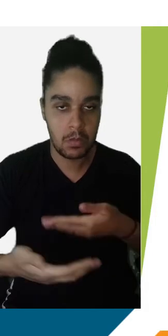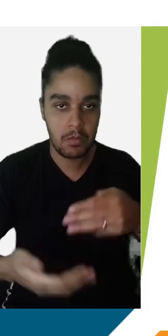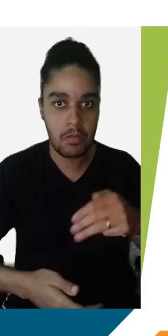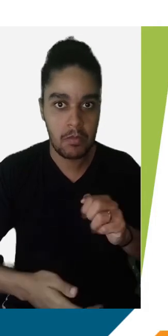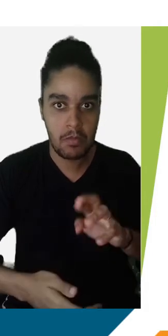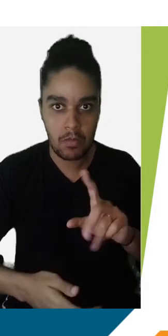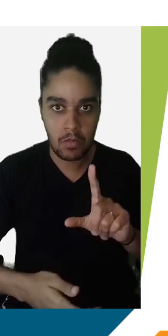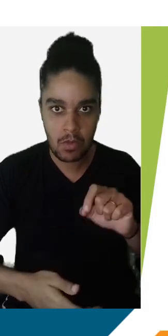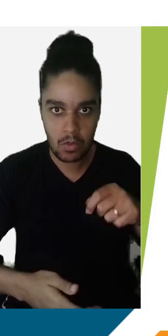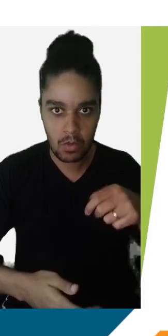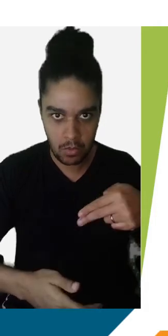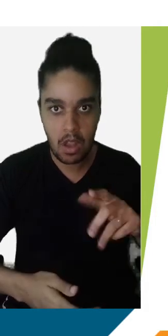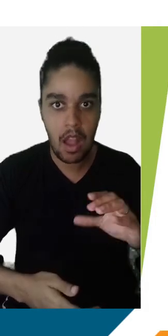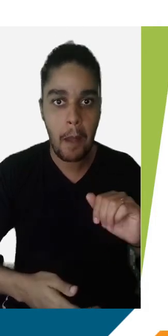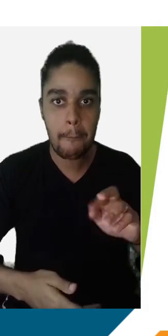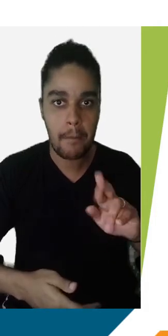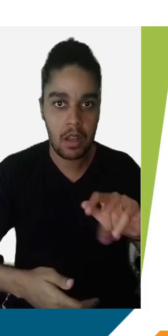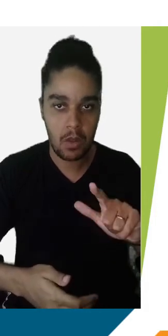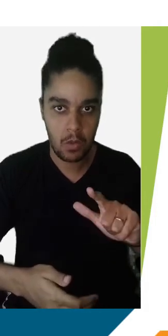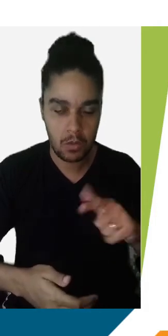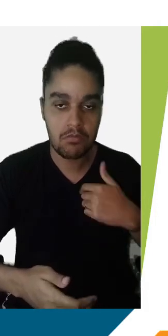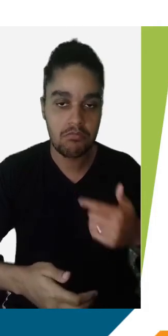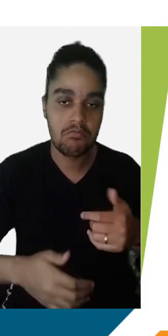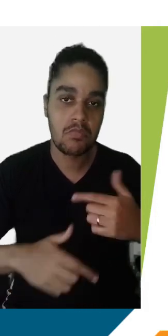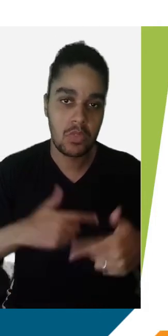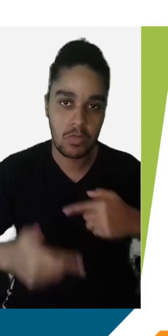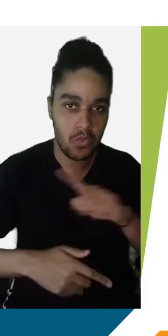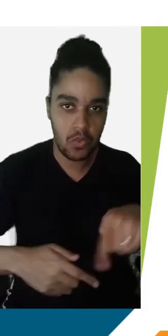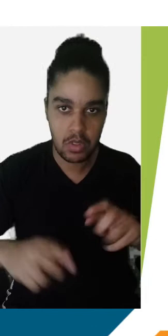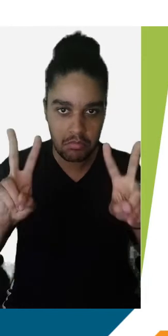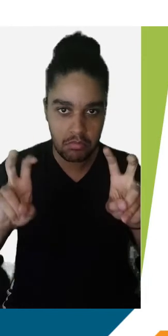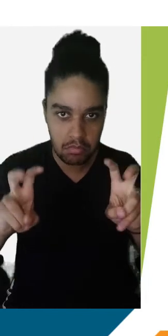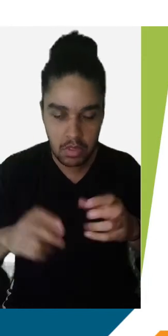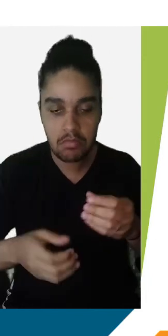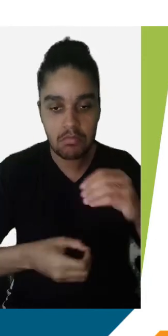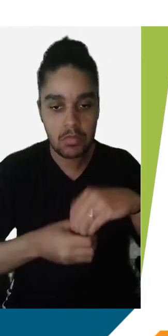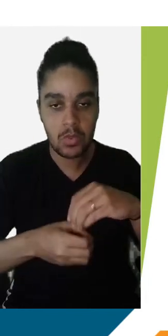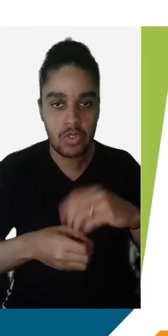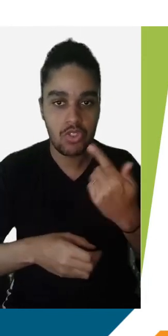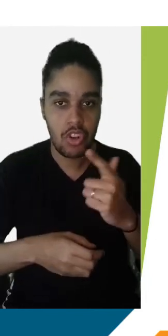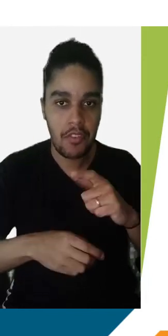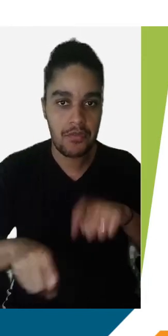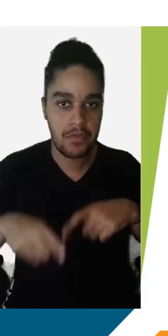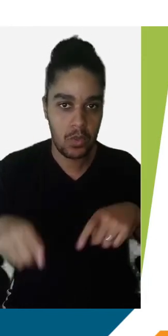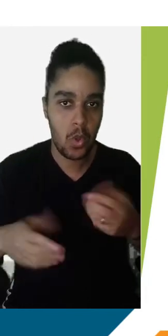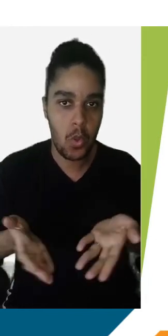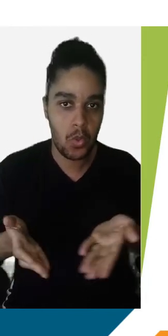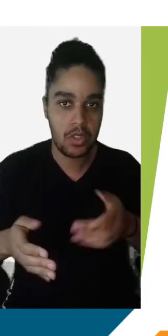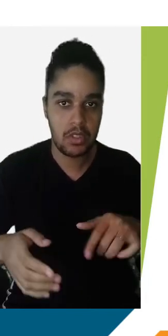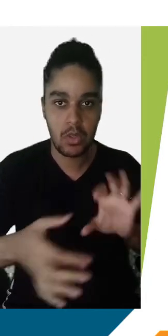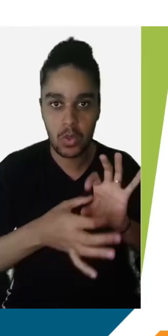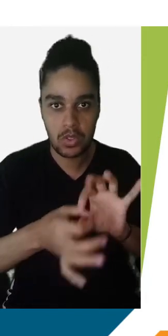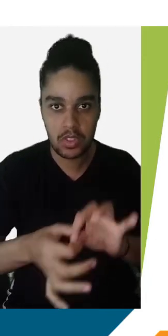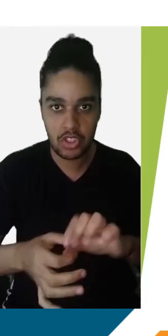Marlon Cabral, para trabalhar com vocês aí mais um tema dentro da geografia agrária. Hoje a gente vai estar trabalhando aí